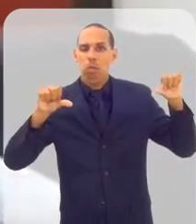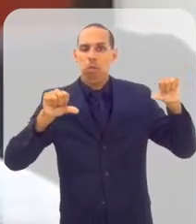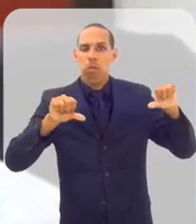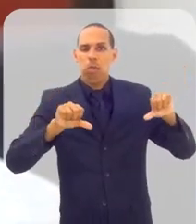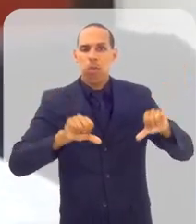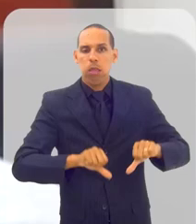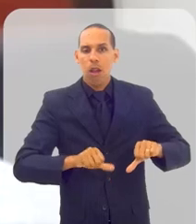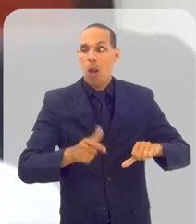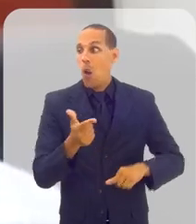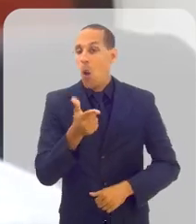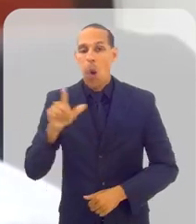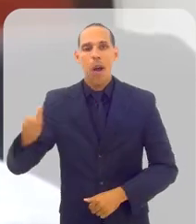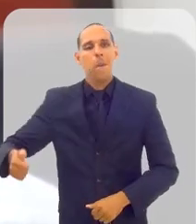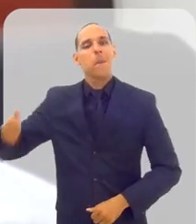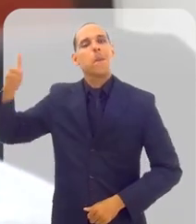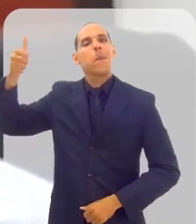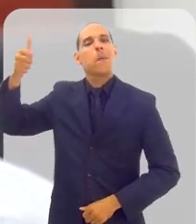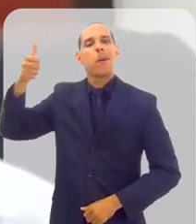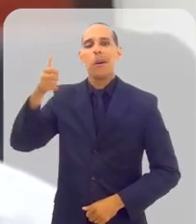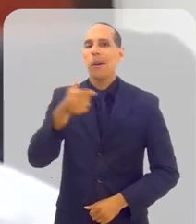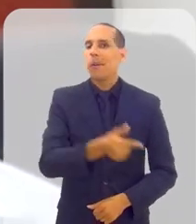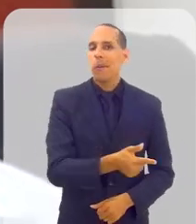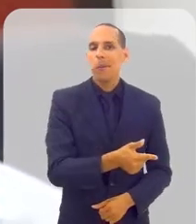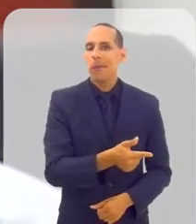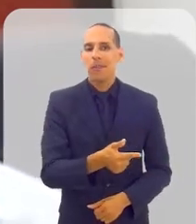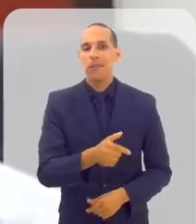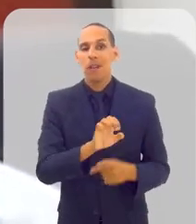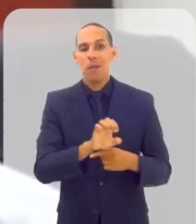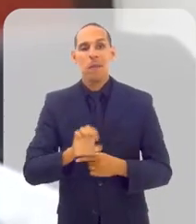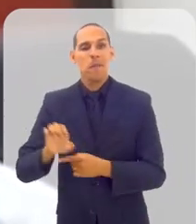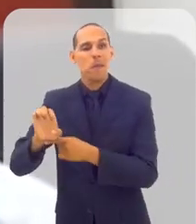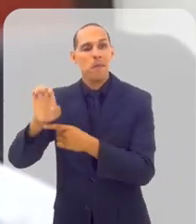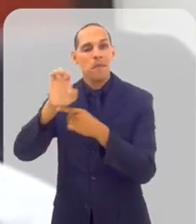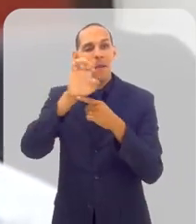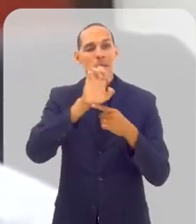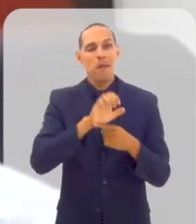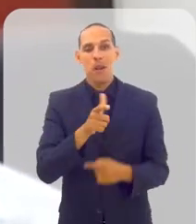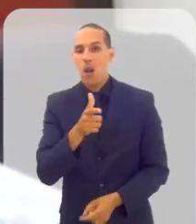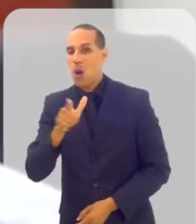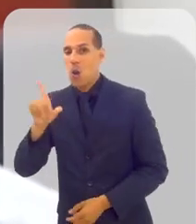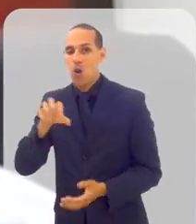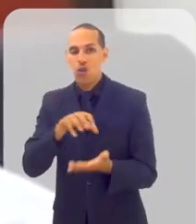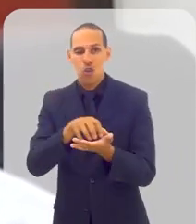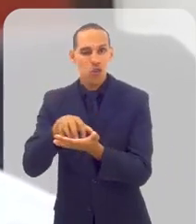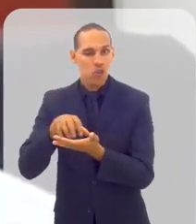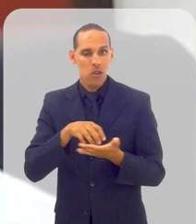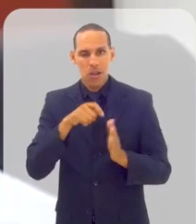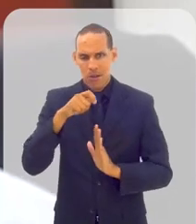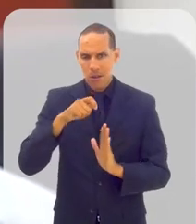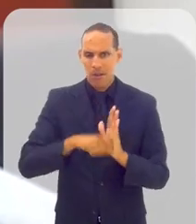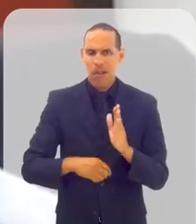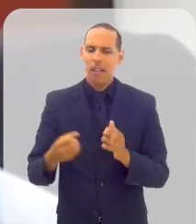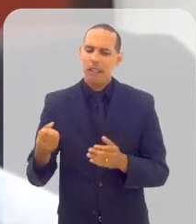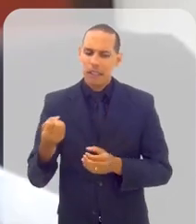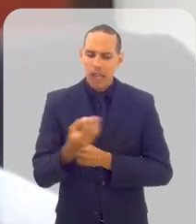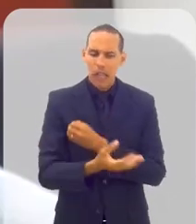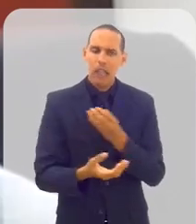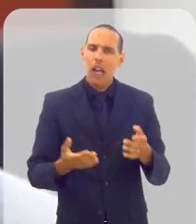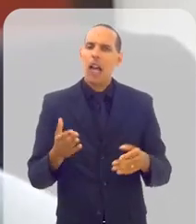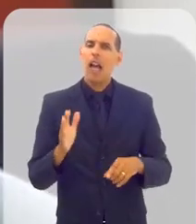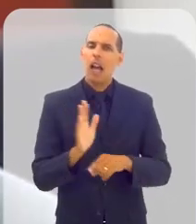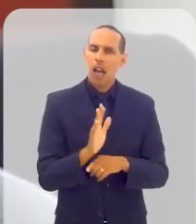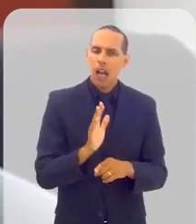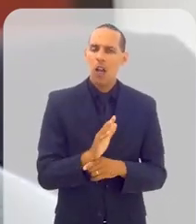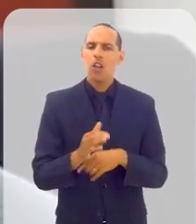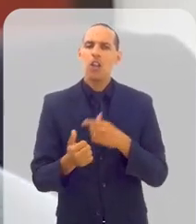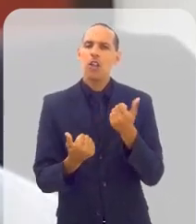ficando atrás em relação às empresas dos estados, em que os órgãos contratantes dão